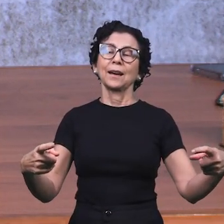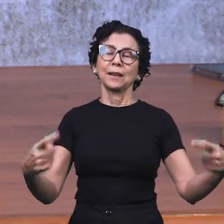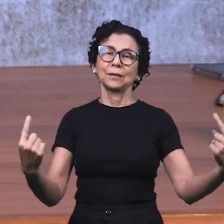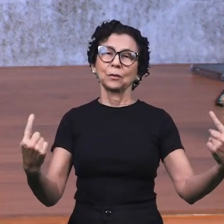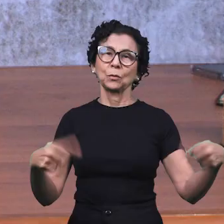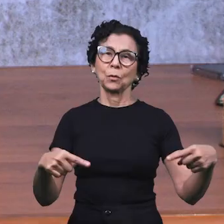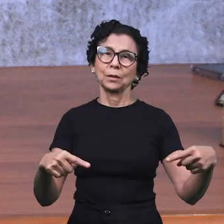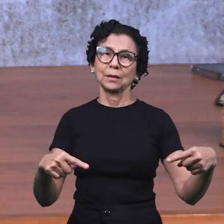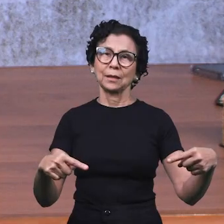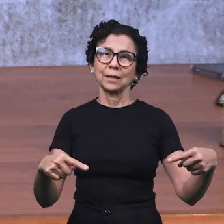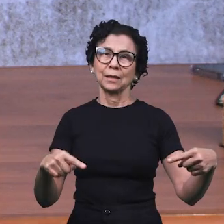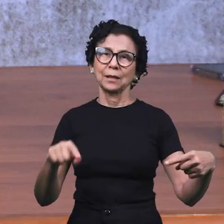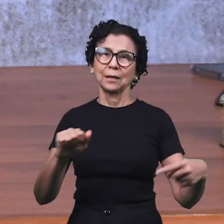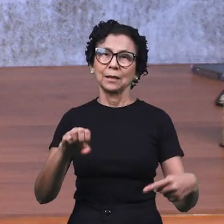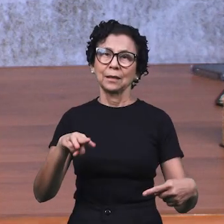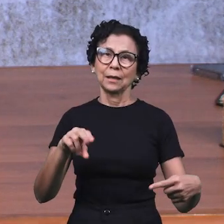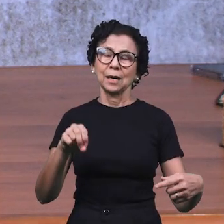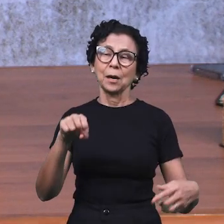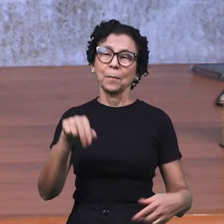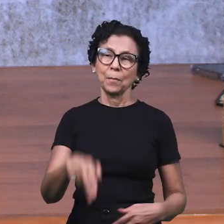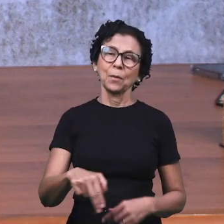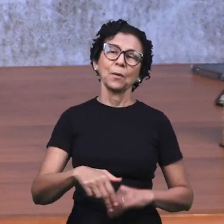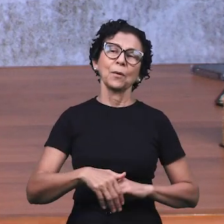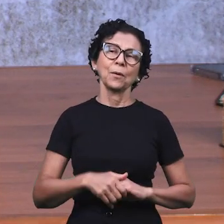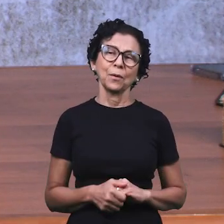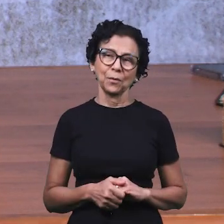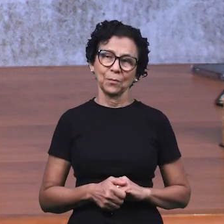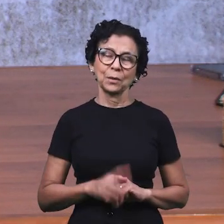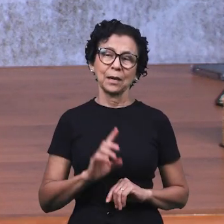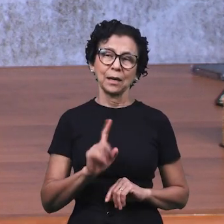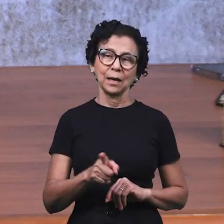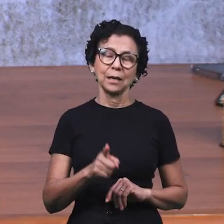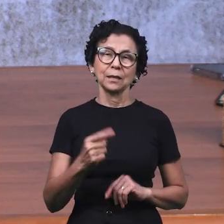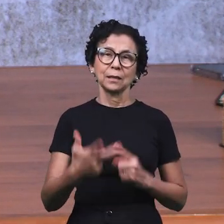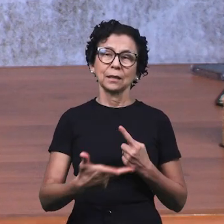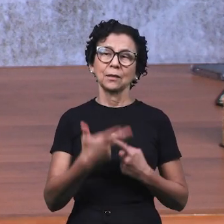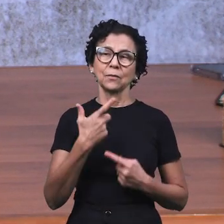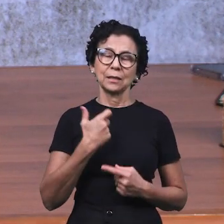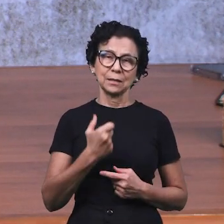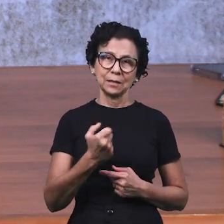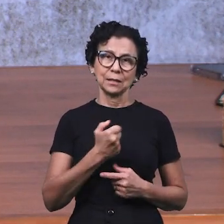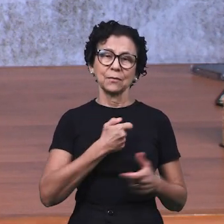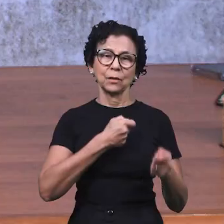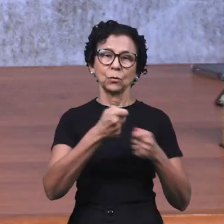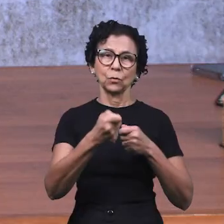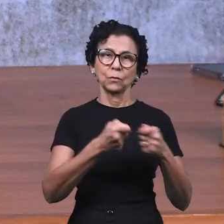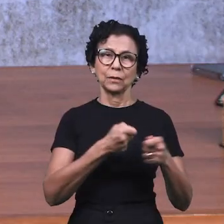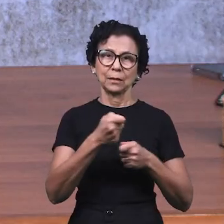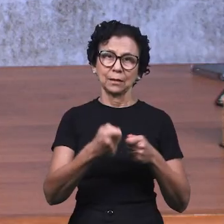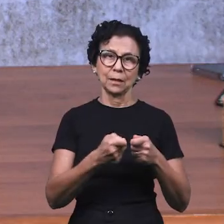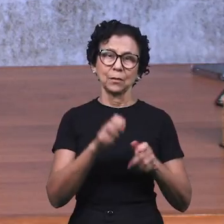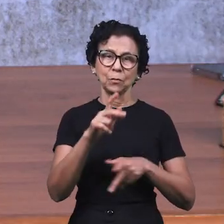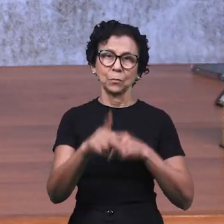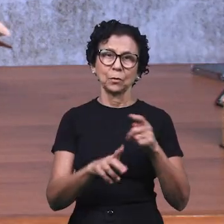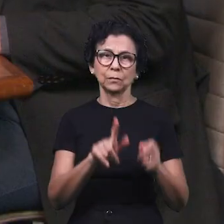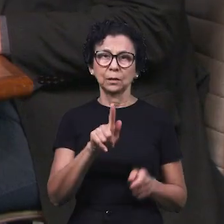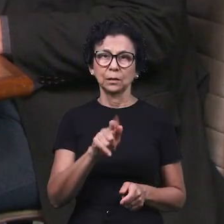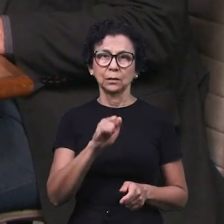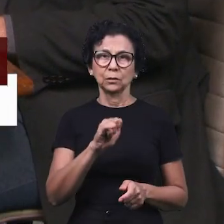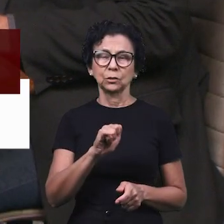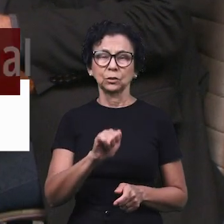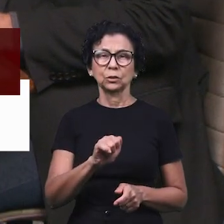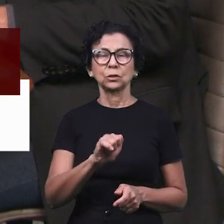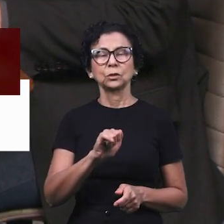Amon? Ele será por cabeça de todos os moradores de Gileade. Então nós encerramos